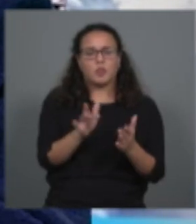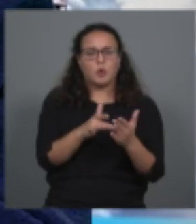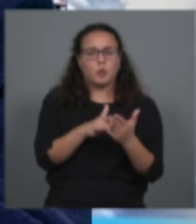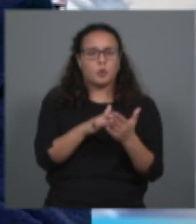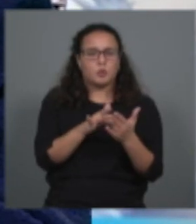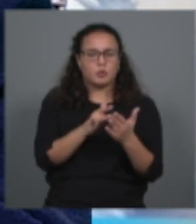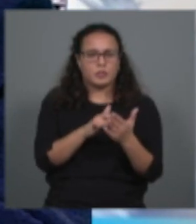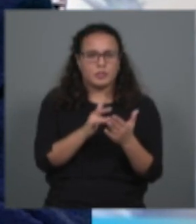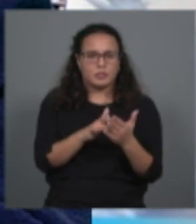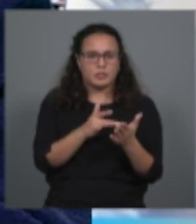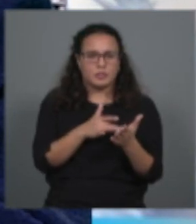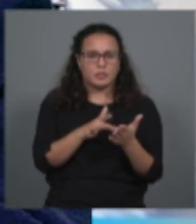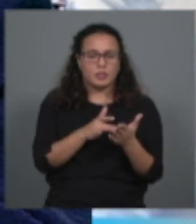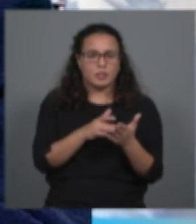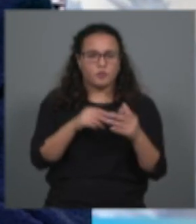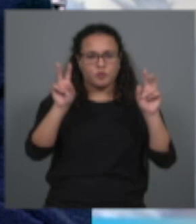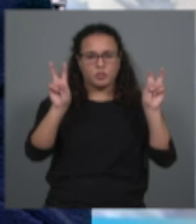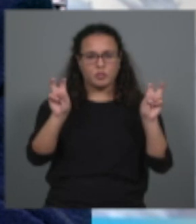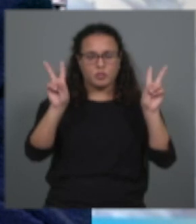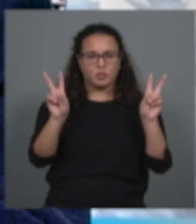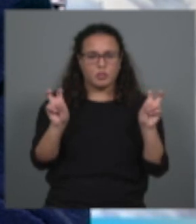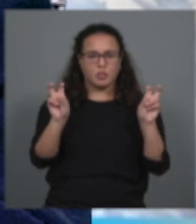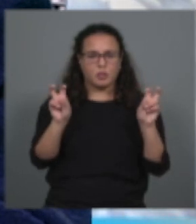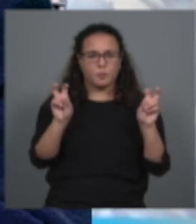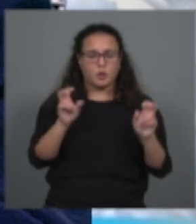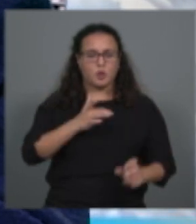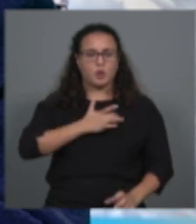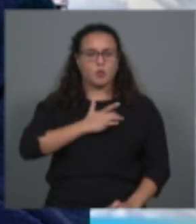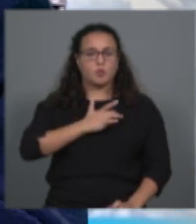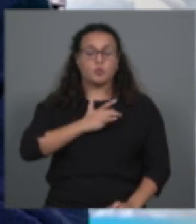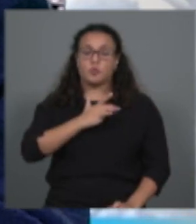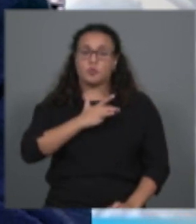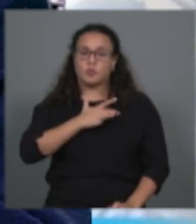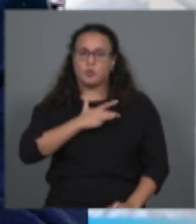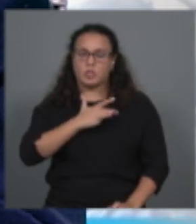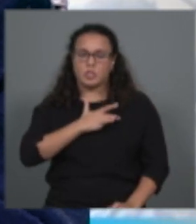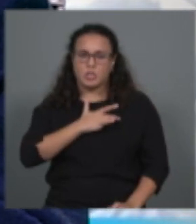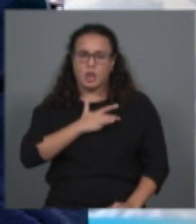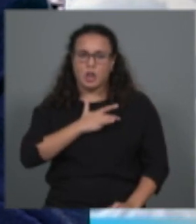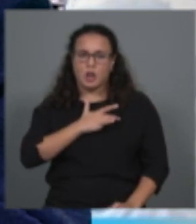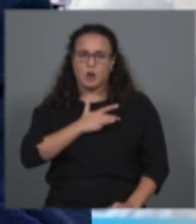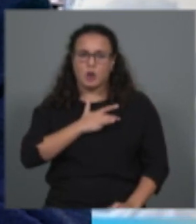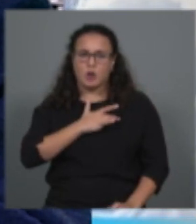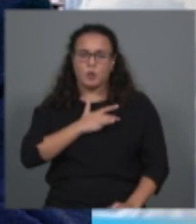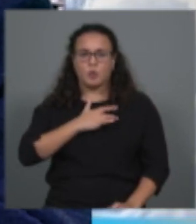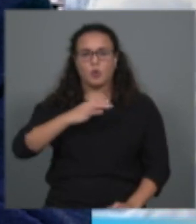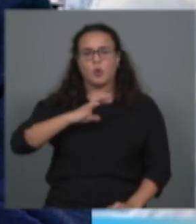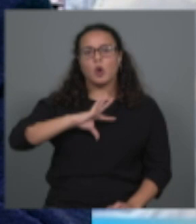que tem como título Um Coração Universal, ou Um Amor Universal. Era assim o Padre